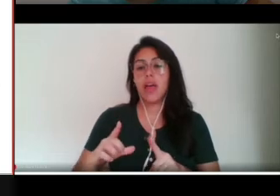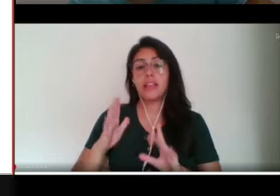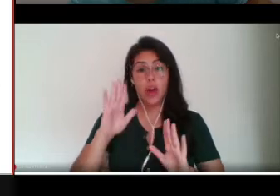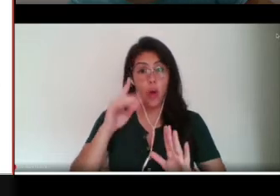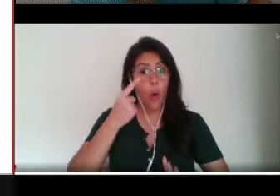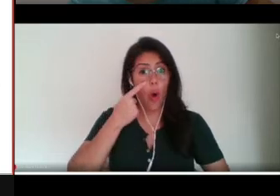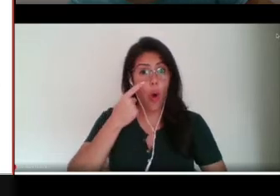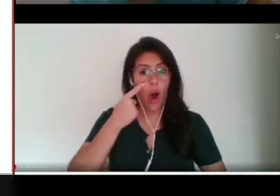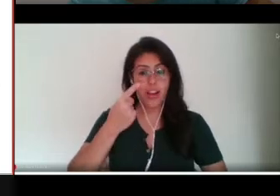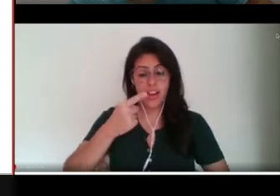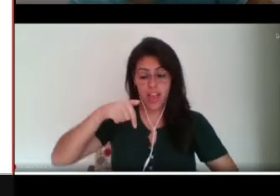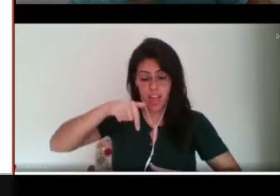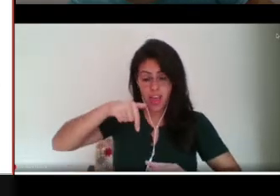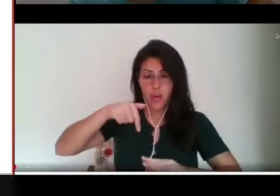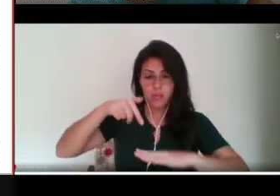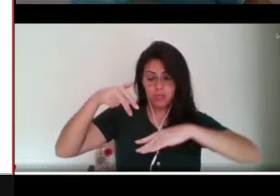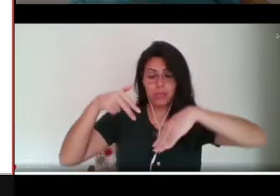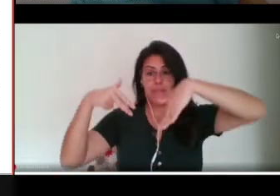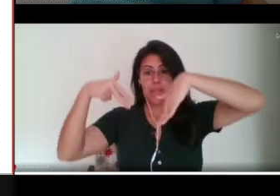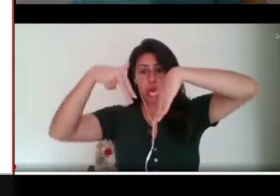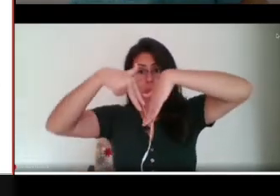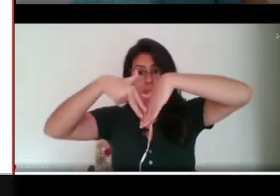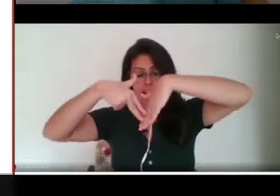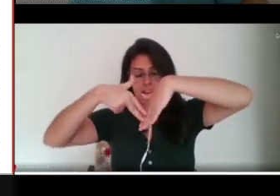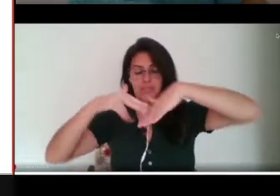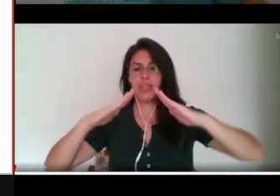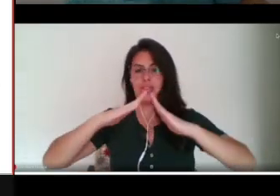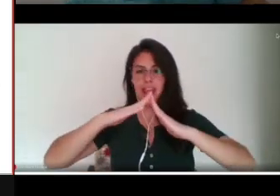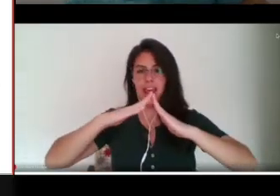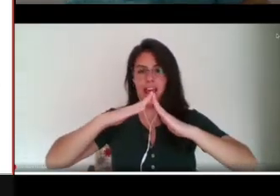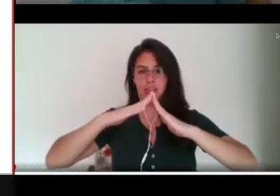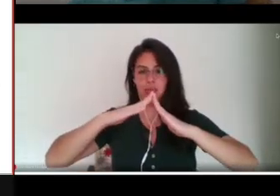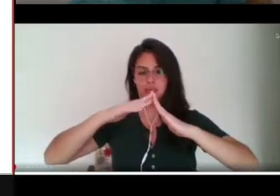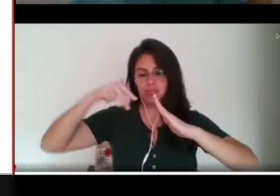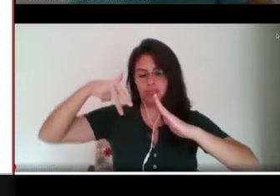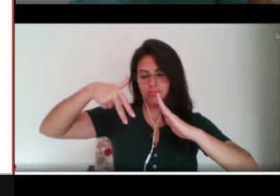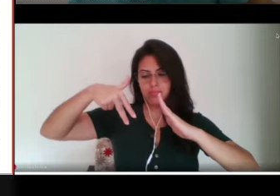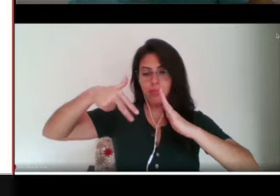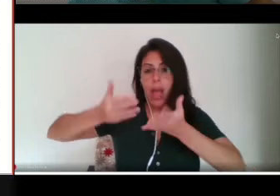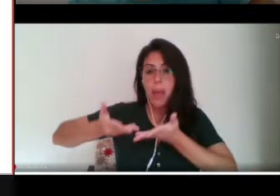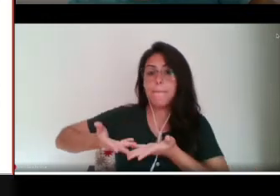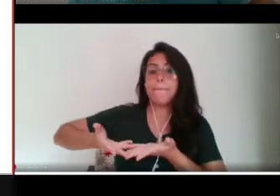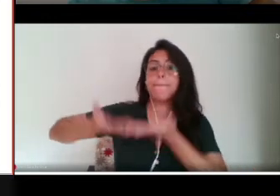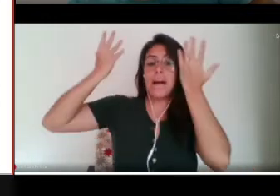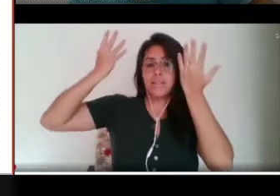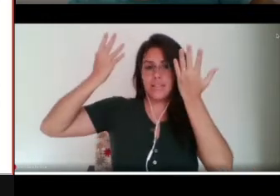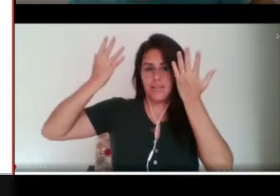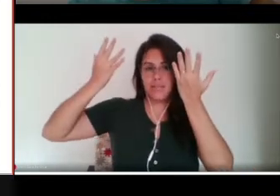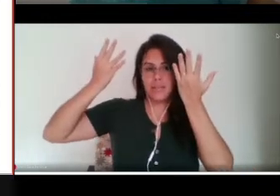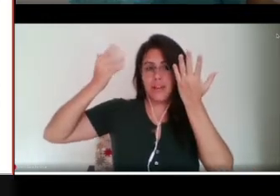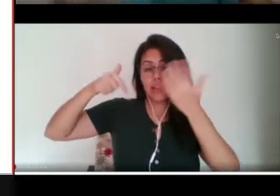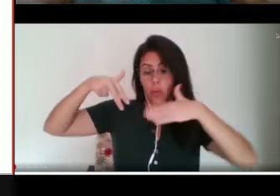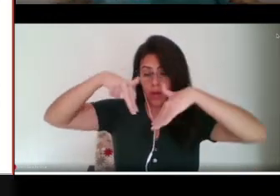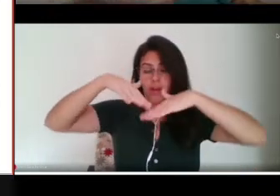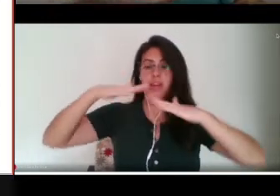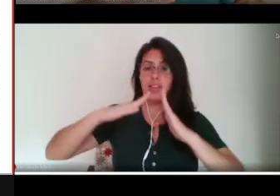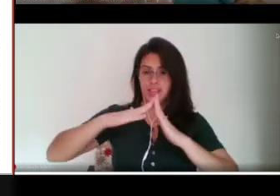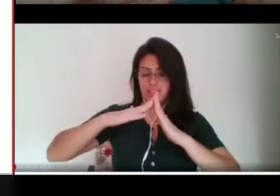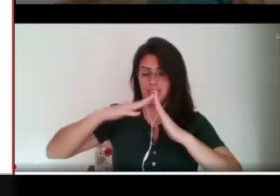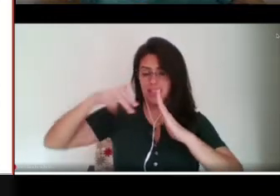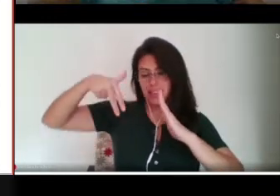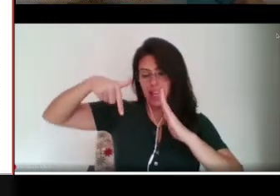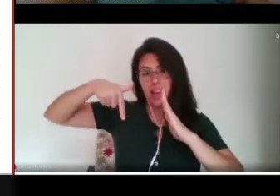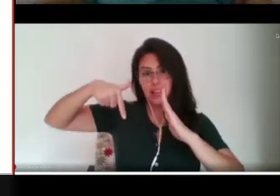é a altura igual a 80 metros. E eu posso dizer que y é igual a 0 no